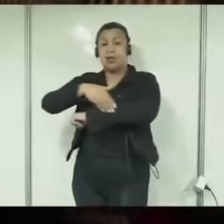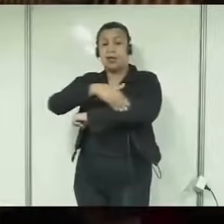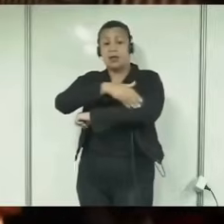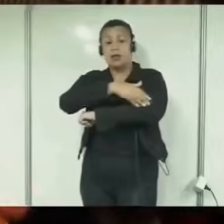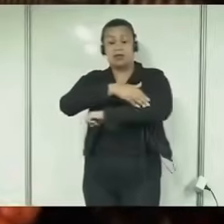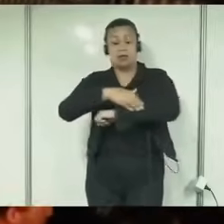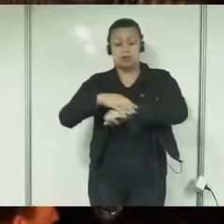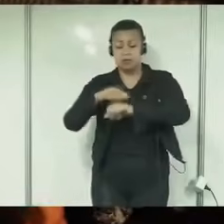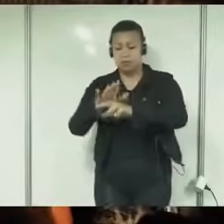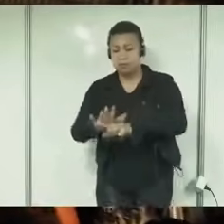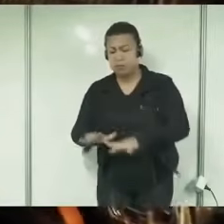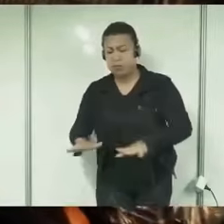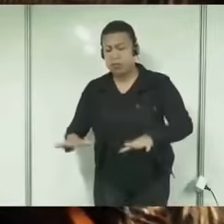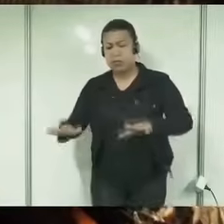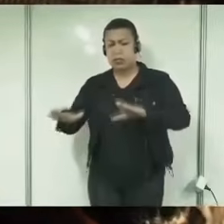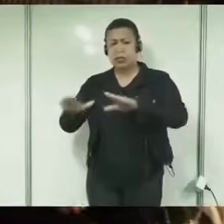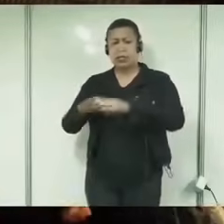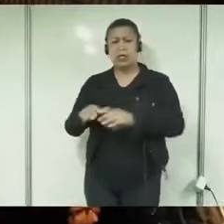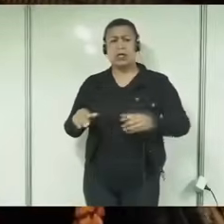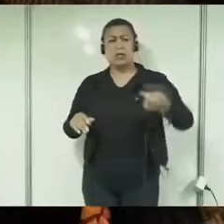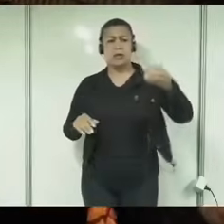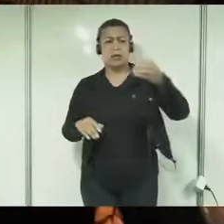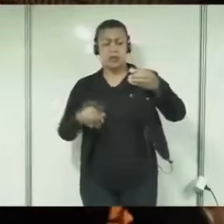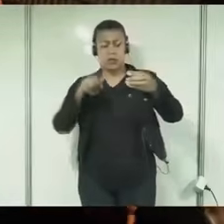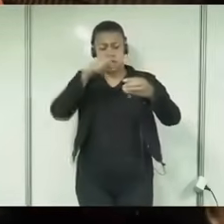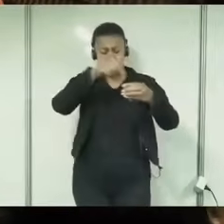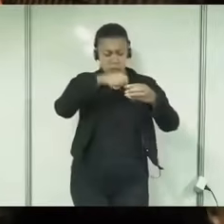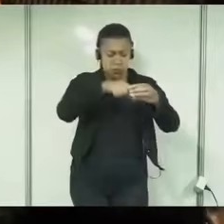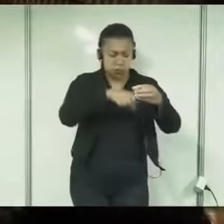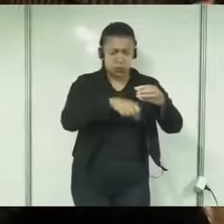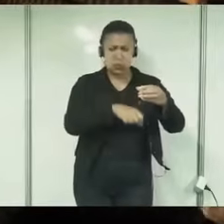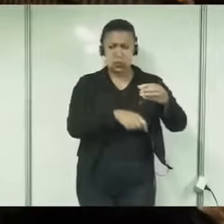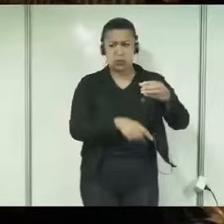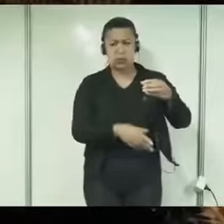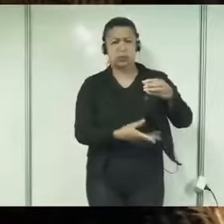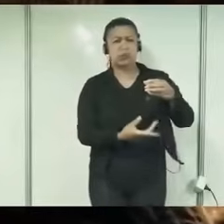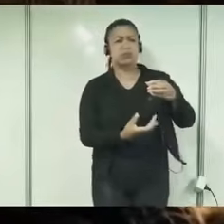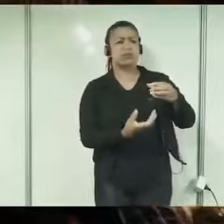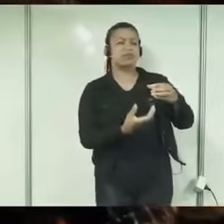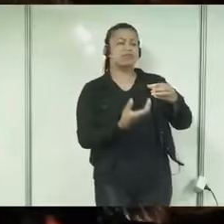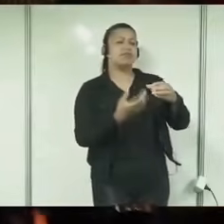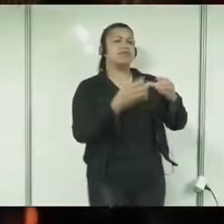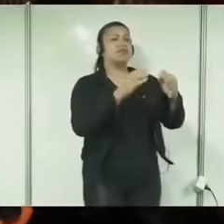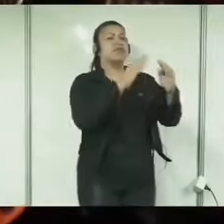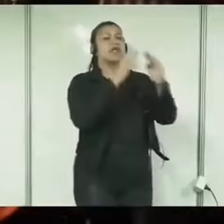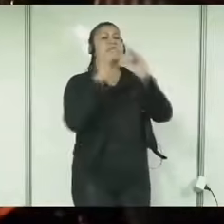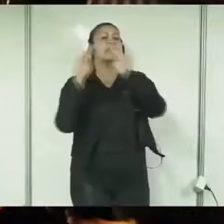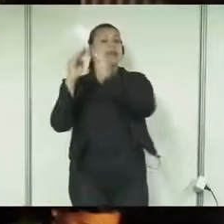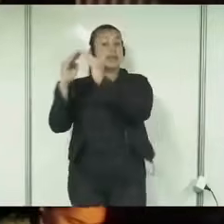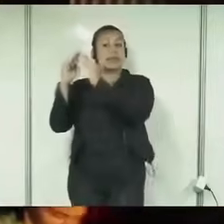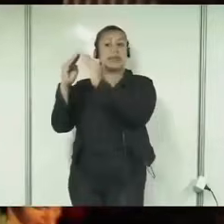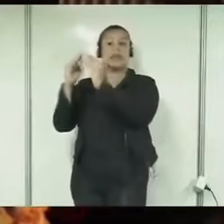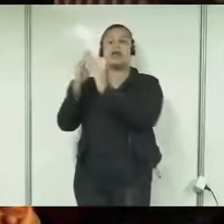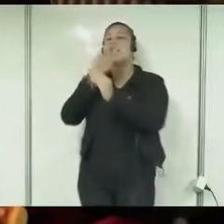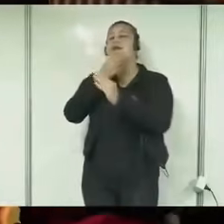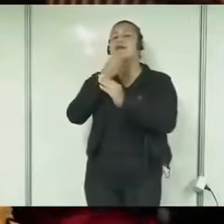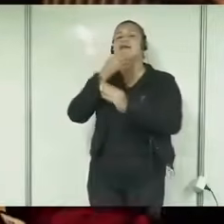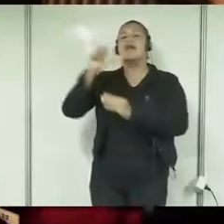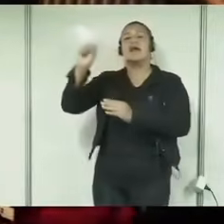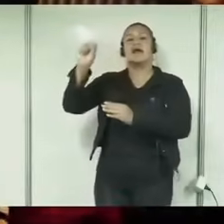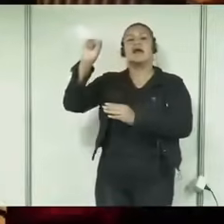naquele chão, naquele poço, naquele poço, em casa de Simão, naquela